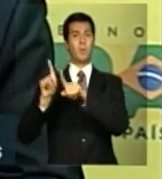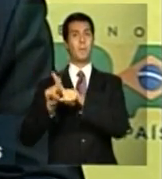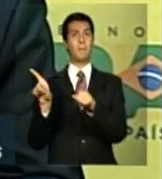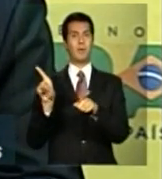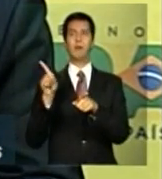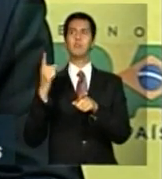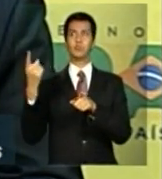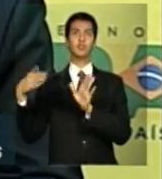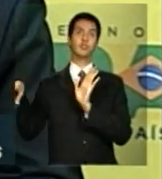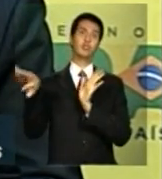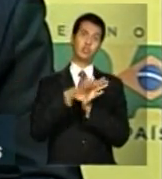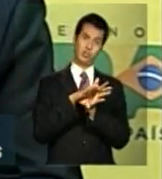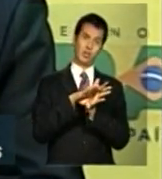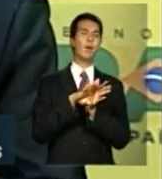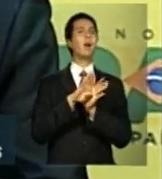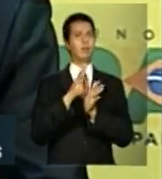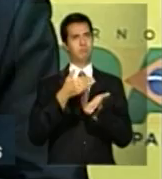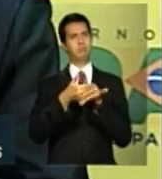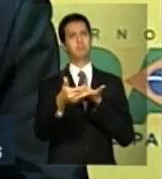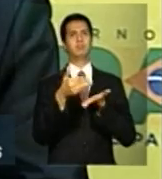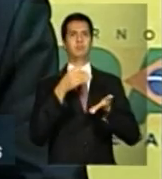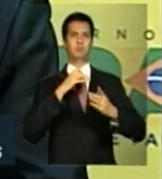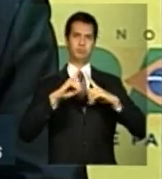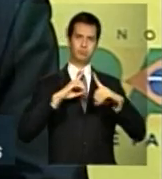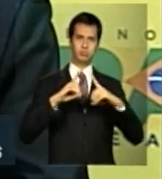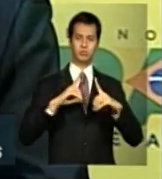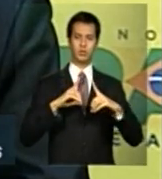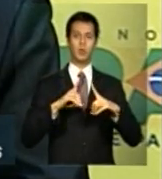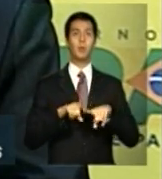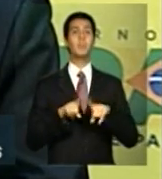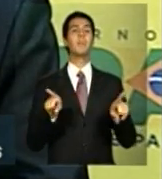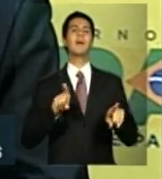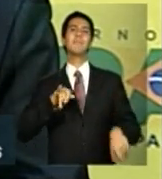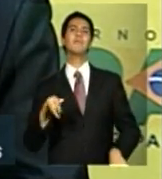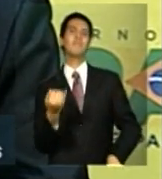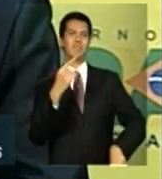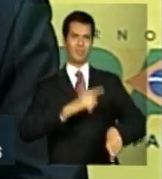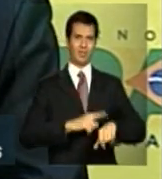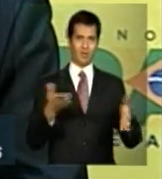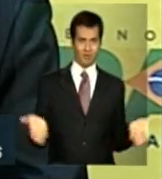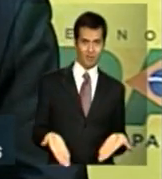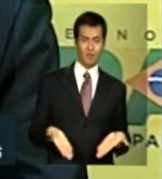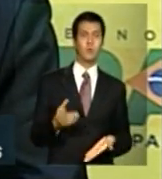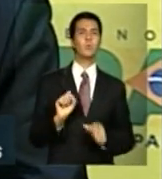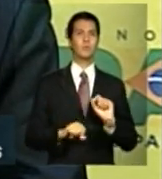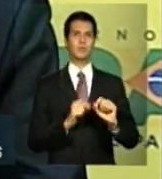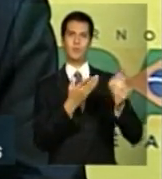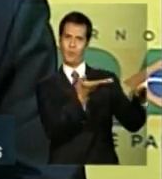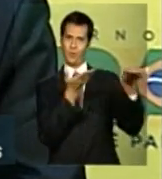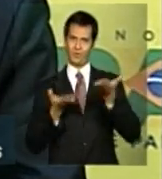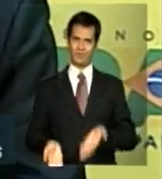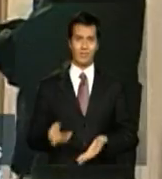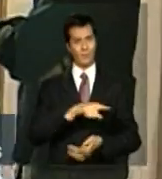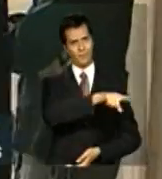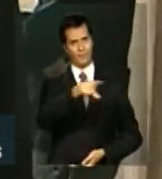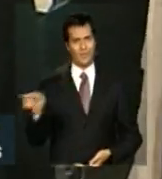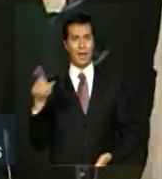Aproveitar o intervalo, convidar vocês para estarem aqui amanhã no mesmo horário, no mesmo canal.